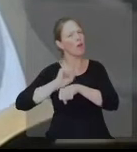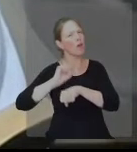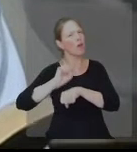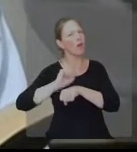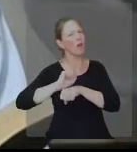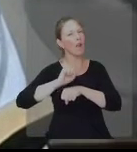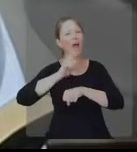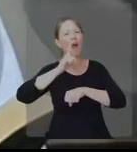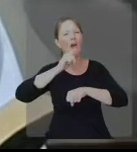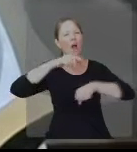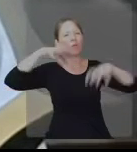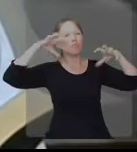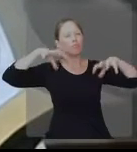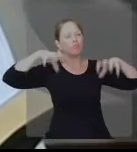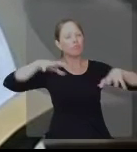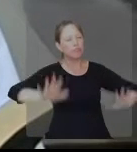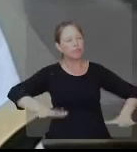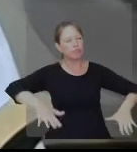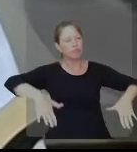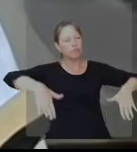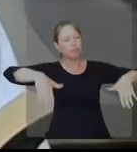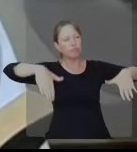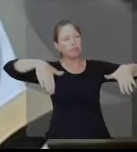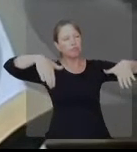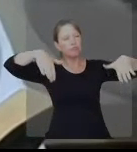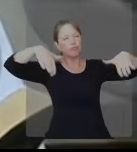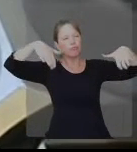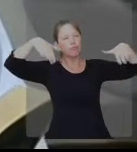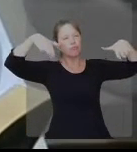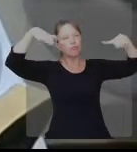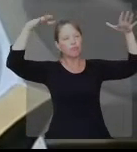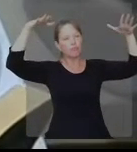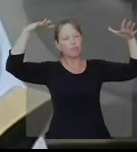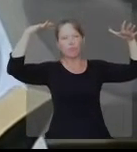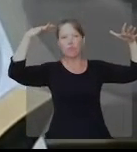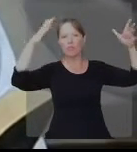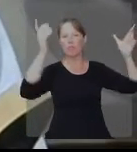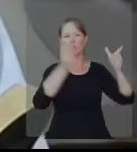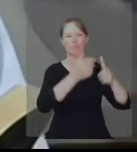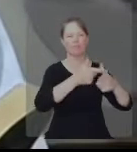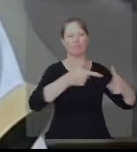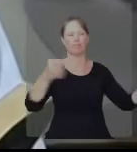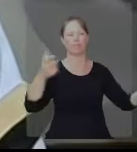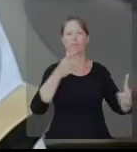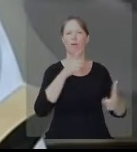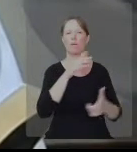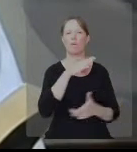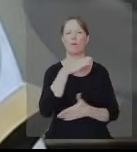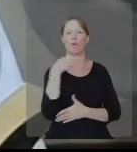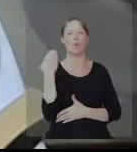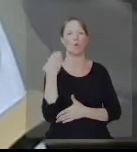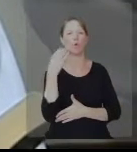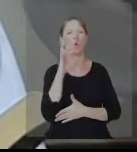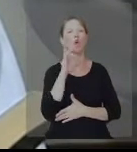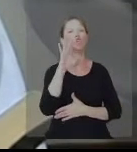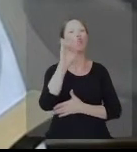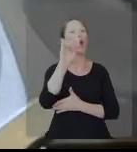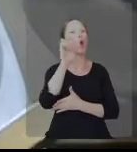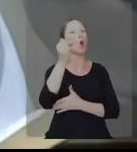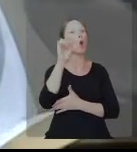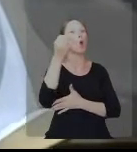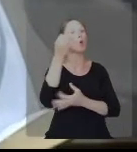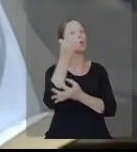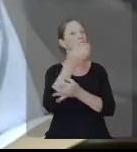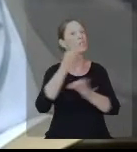nos dias de Noé, enquanto se preparava a arca na qual poucas pessoas, apenas 8, foram salvas através da